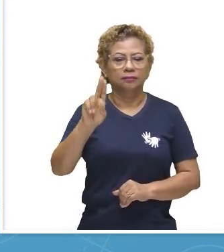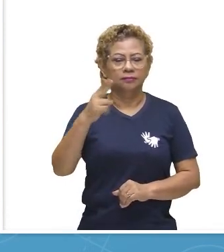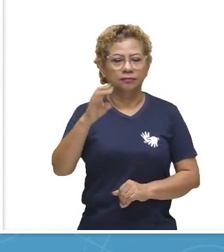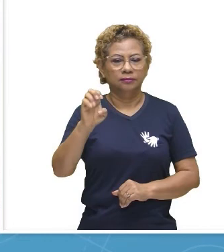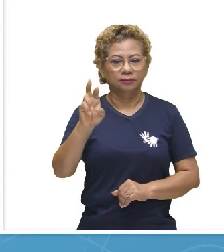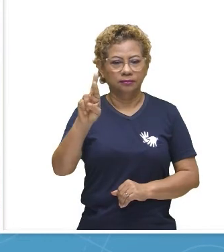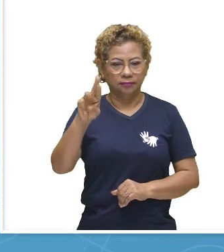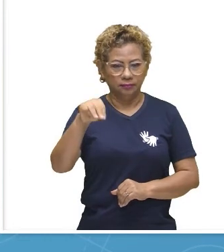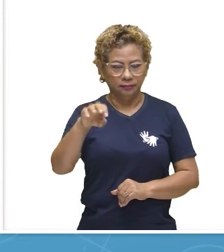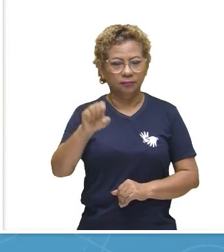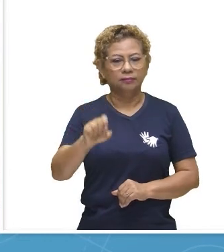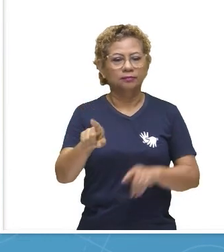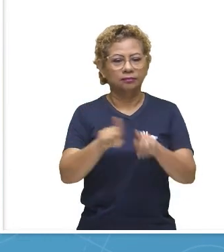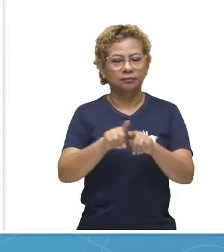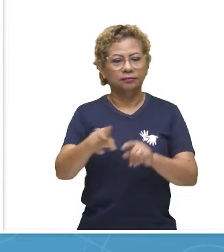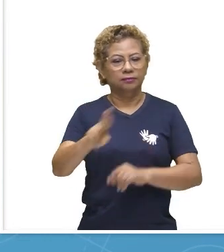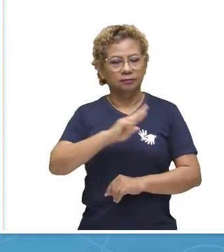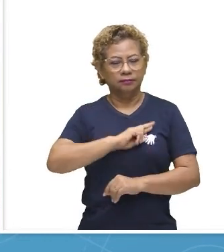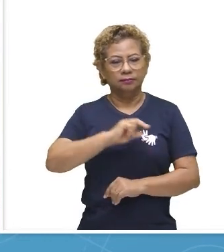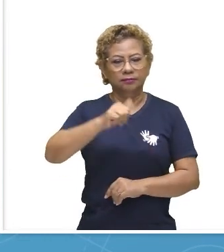1.